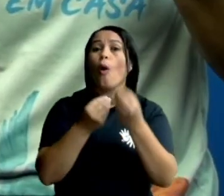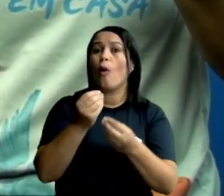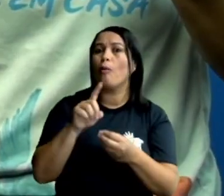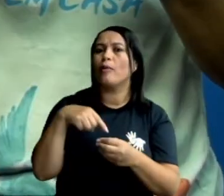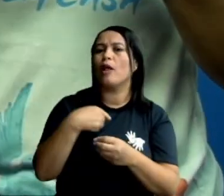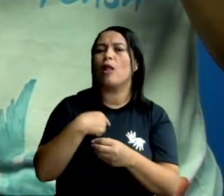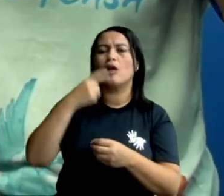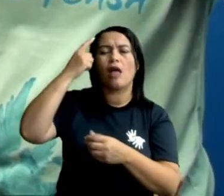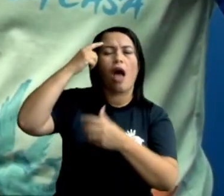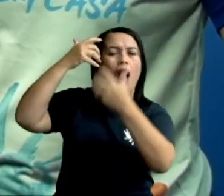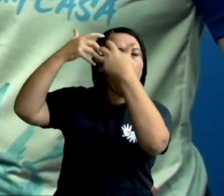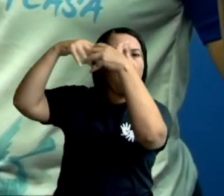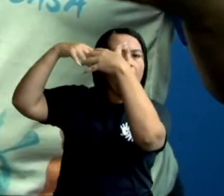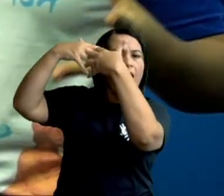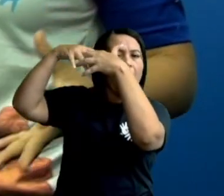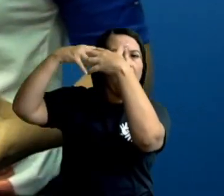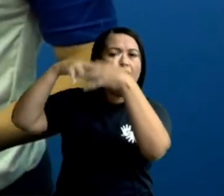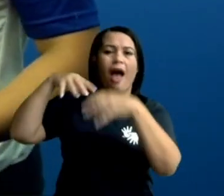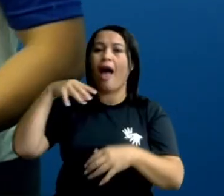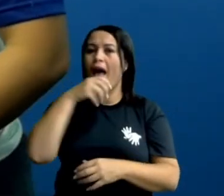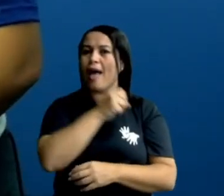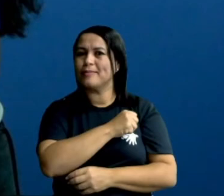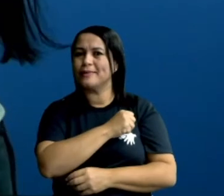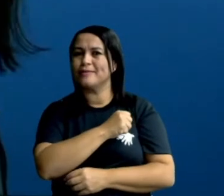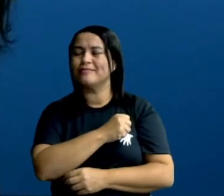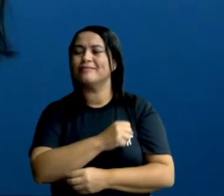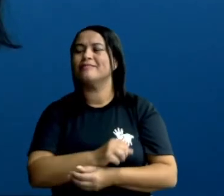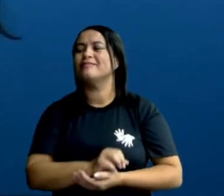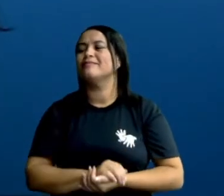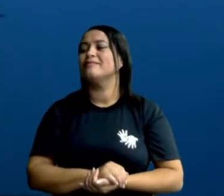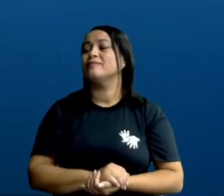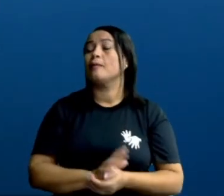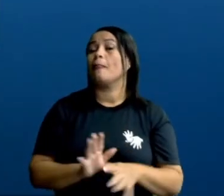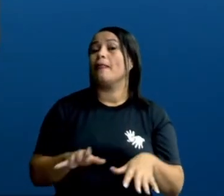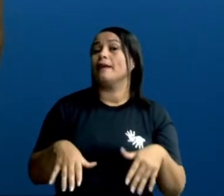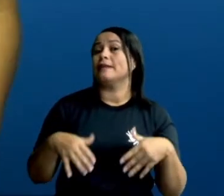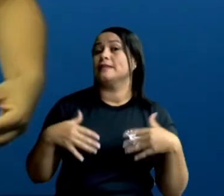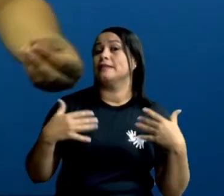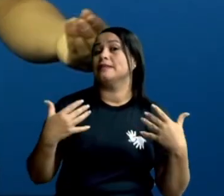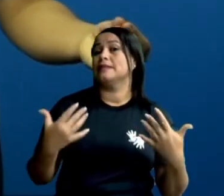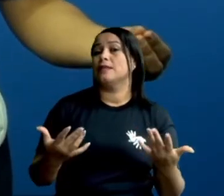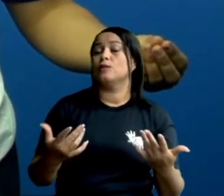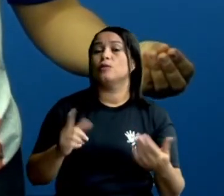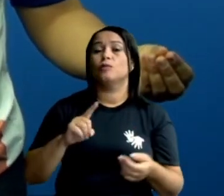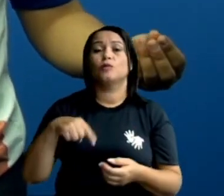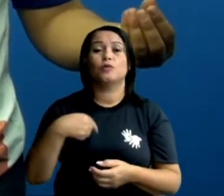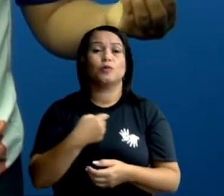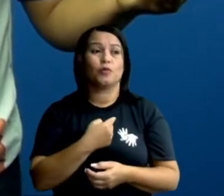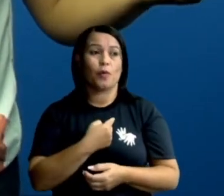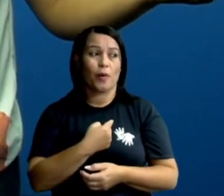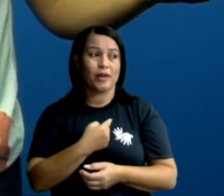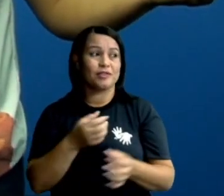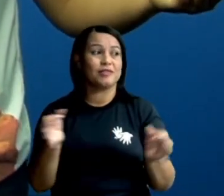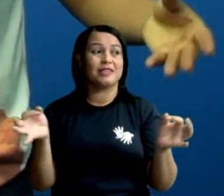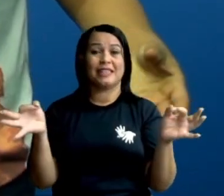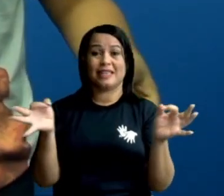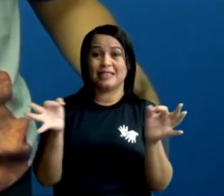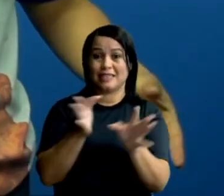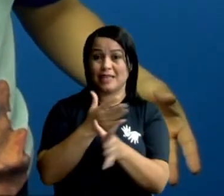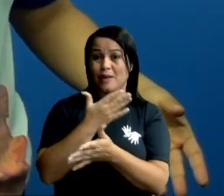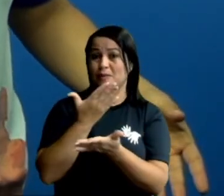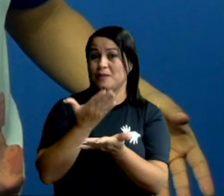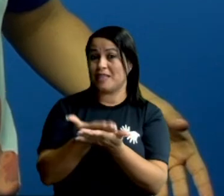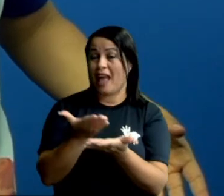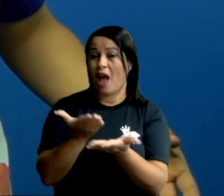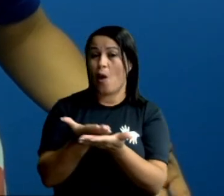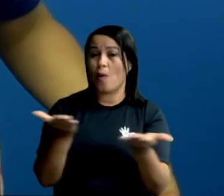nosso raciocínio se torne muito mais rápido. Então, gente, nós ficamos por aqui, ó, com